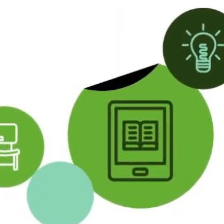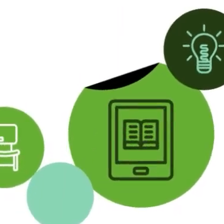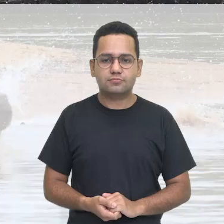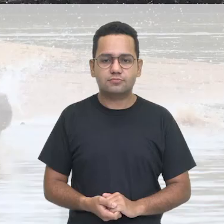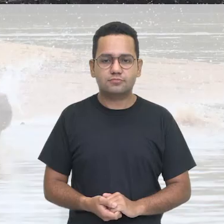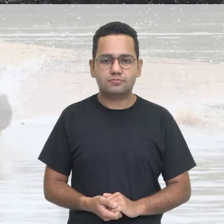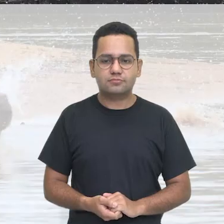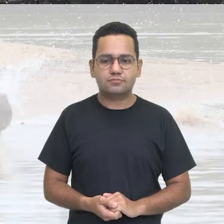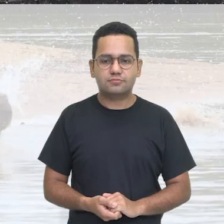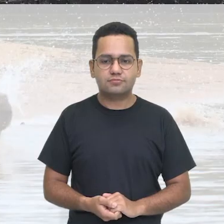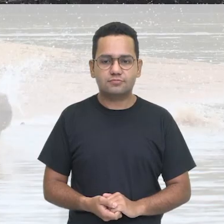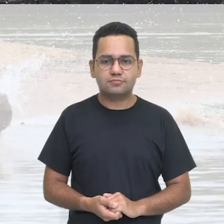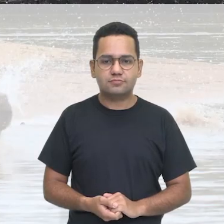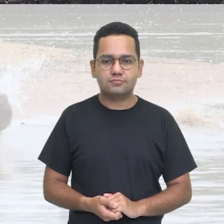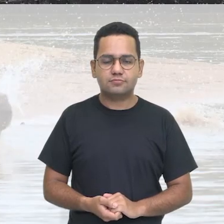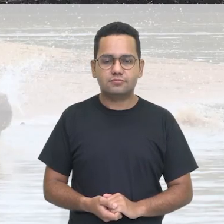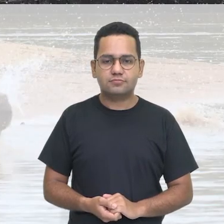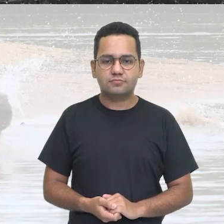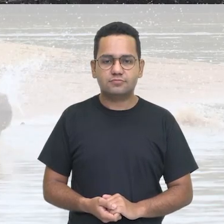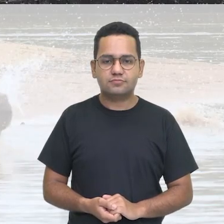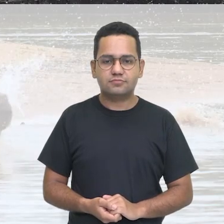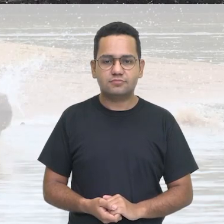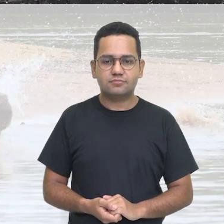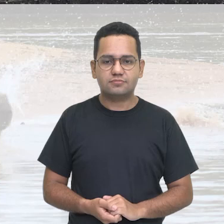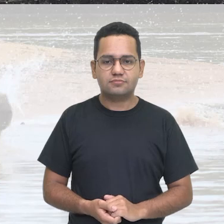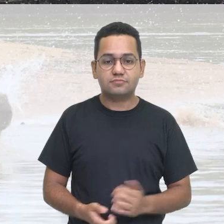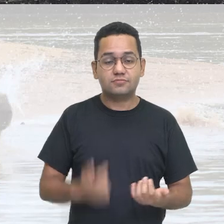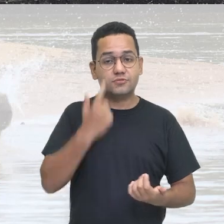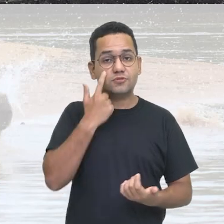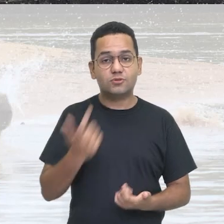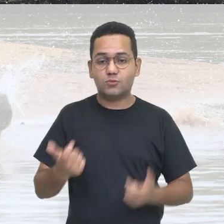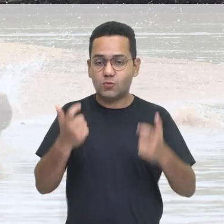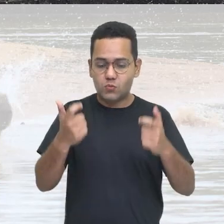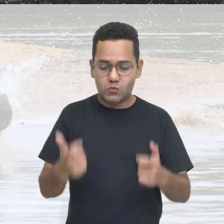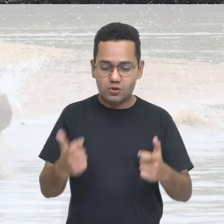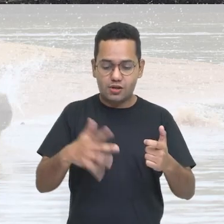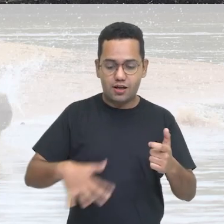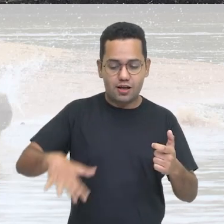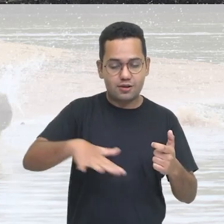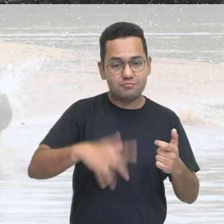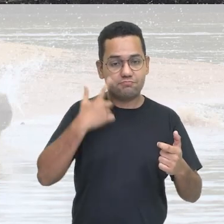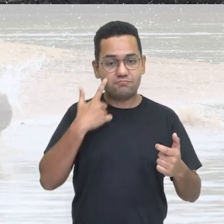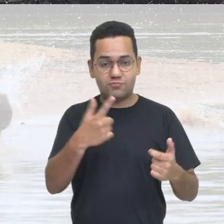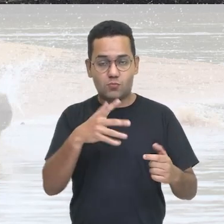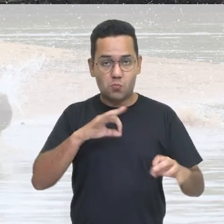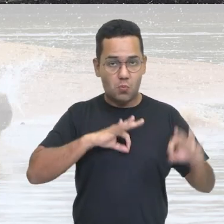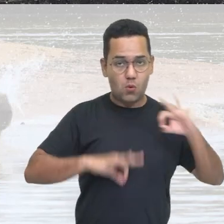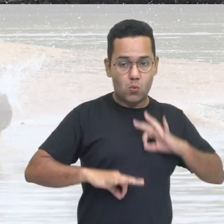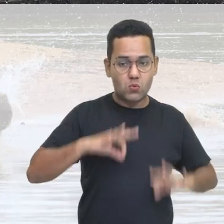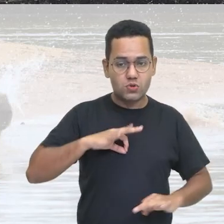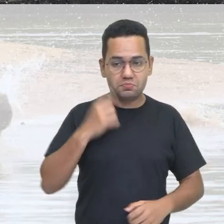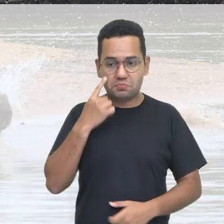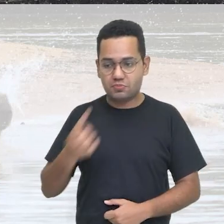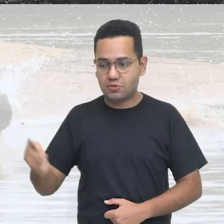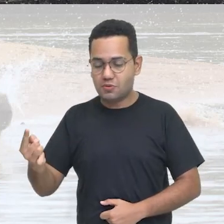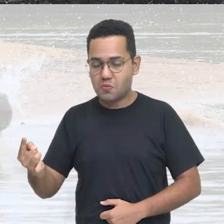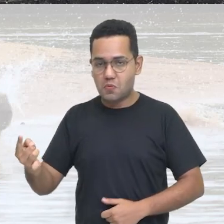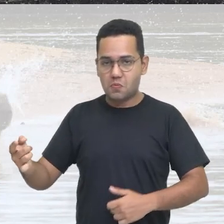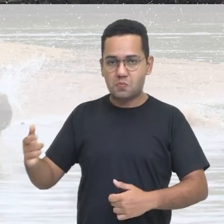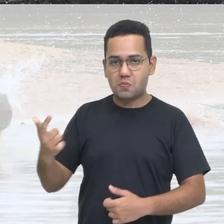aula vejam vocês aí a praia que eu estou ó aqui eu tenho uma onça aqui uma